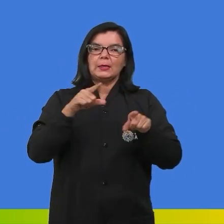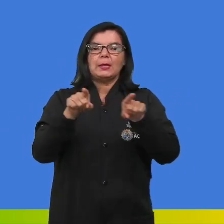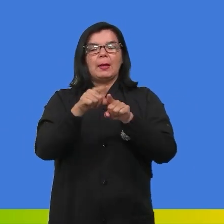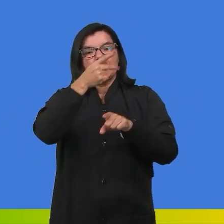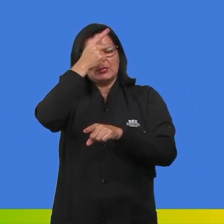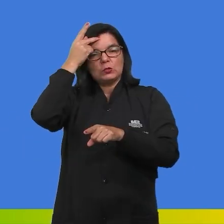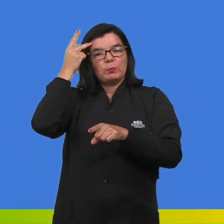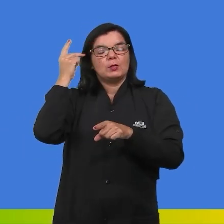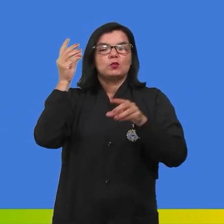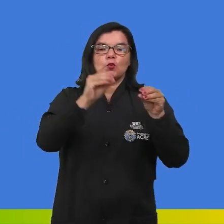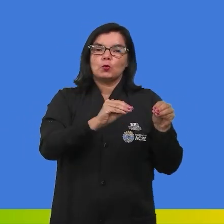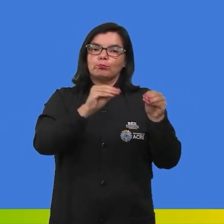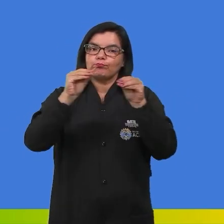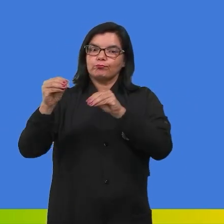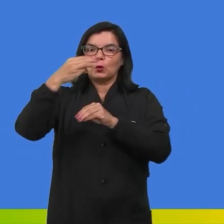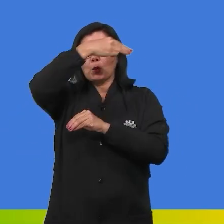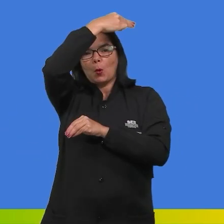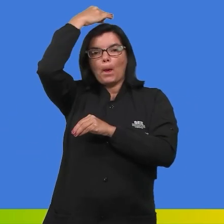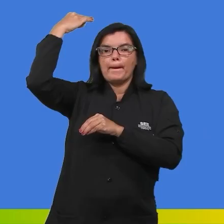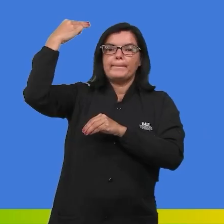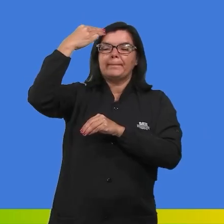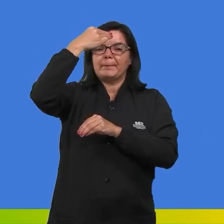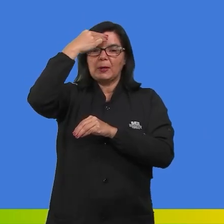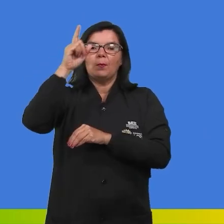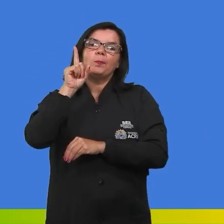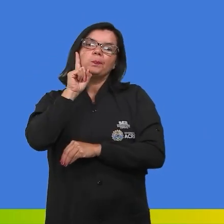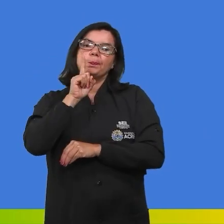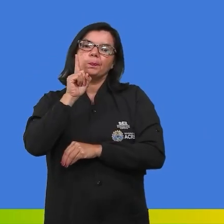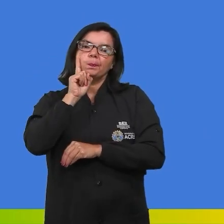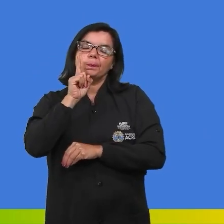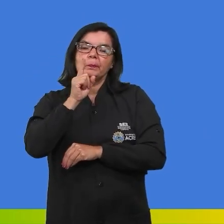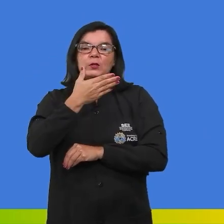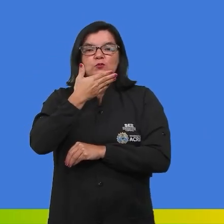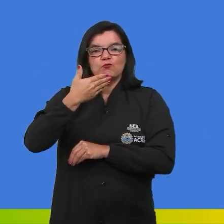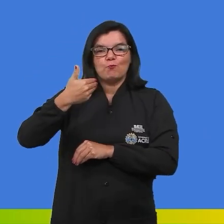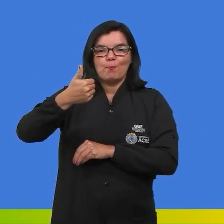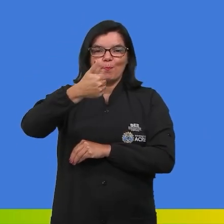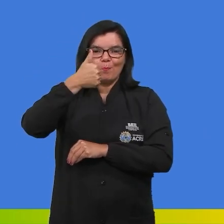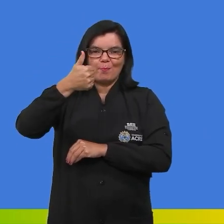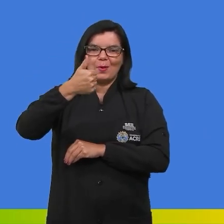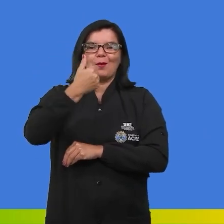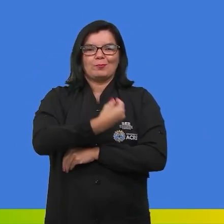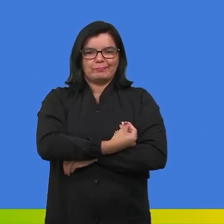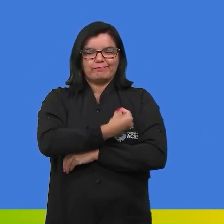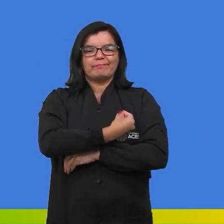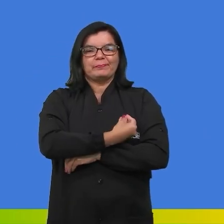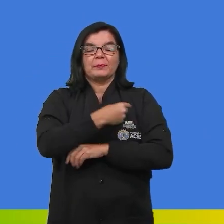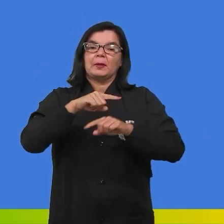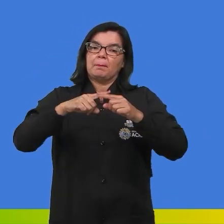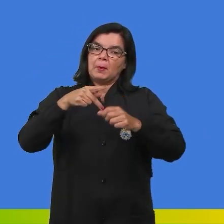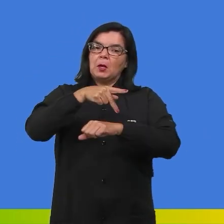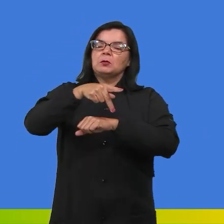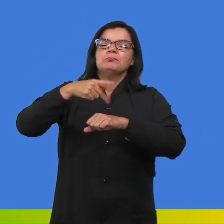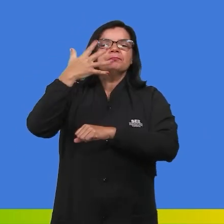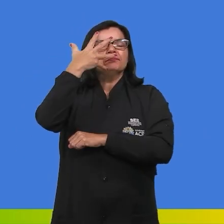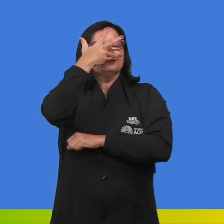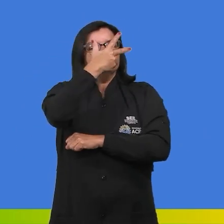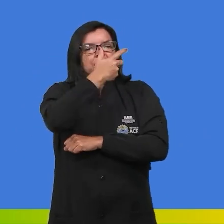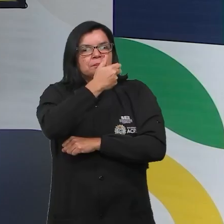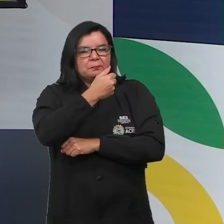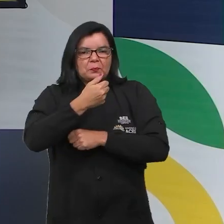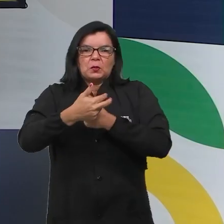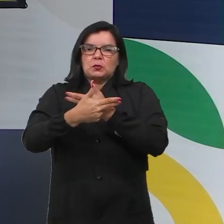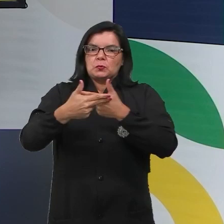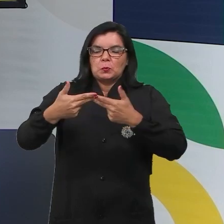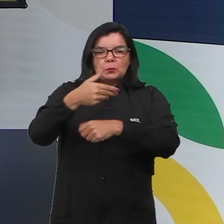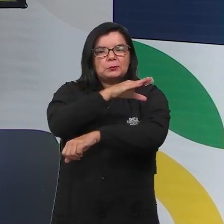pessoas que saem do México, justamente, elas querem cruzar para os Estados Unidos em busca de melhores condições de vida. Mas é um país lindíssimo, cheio de riqueza, cheio